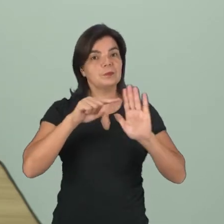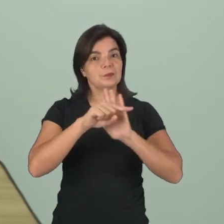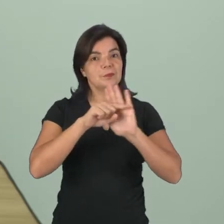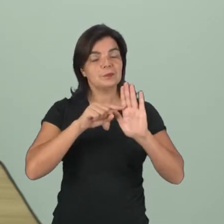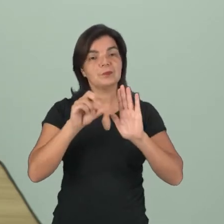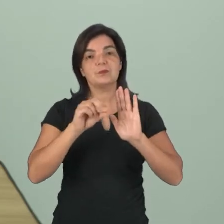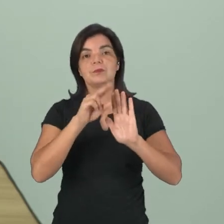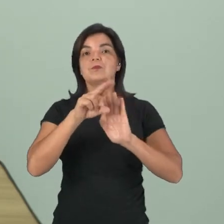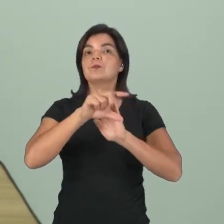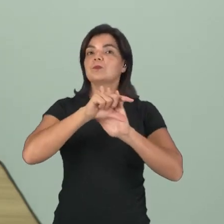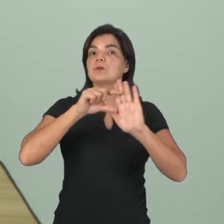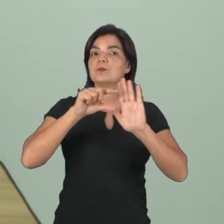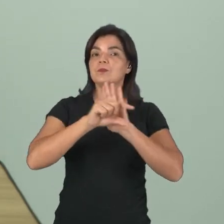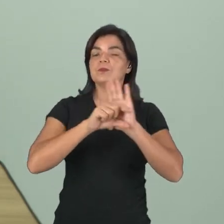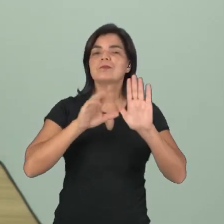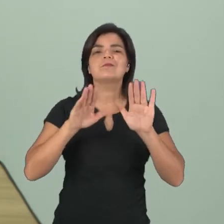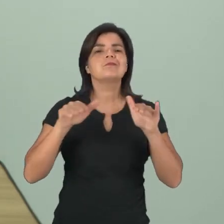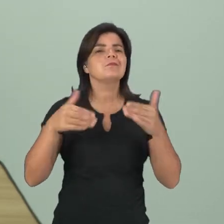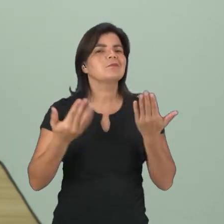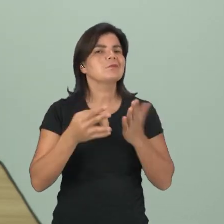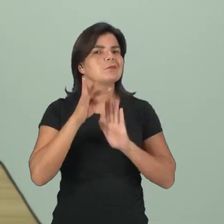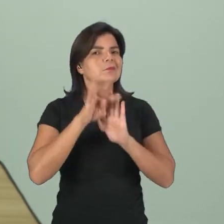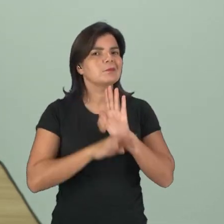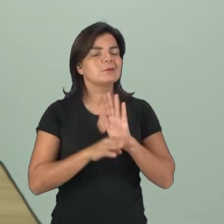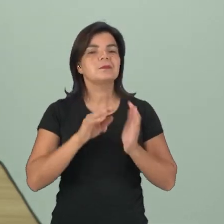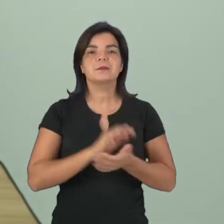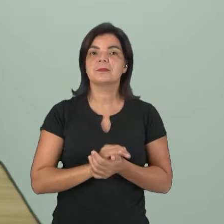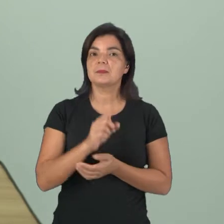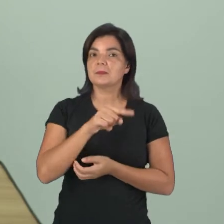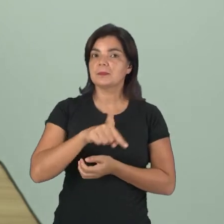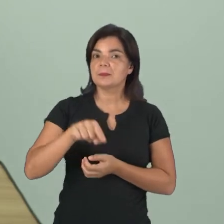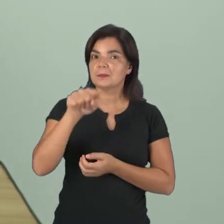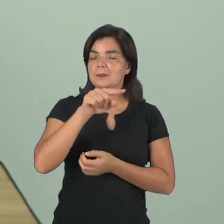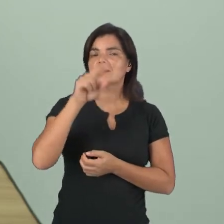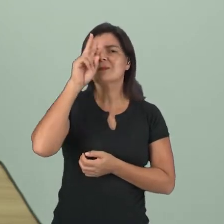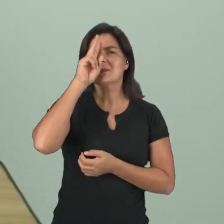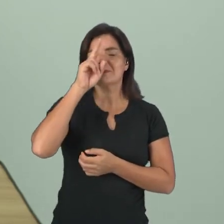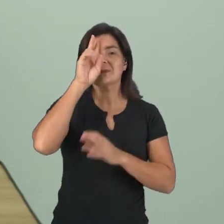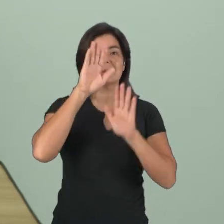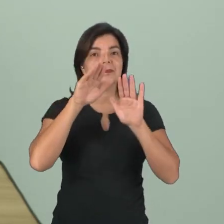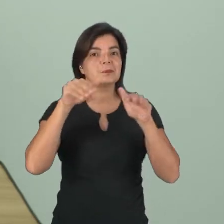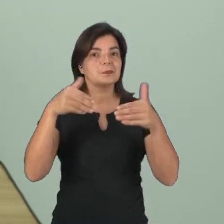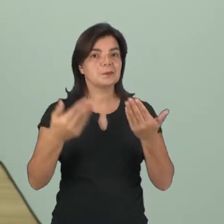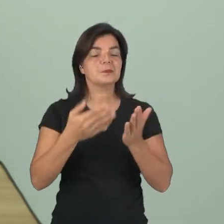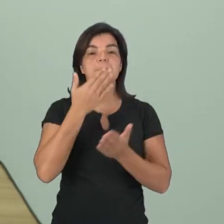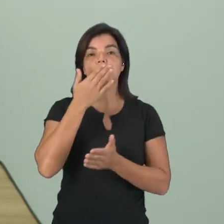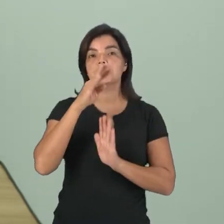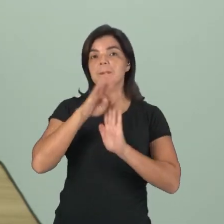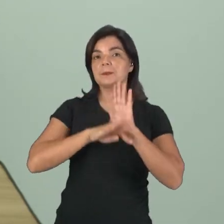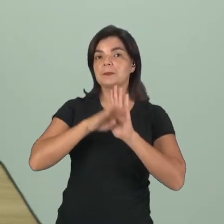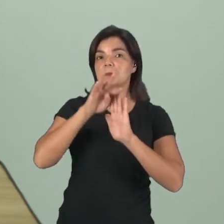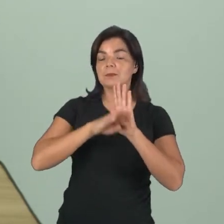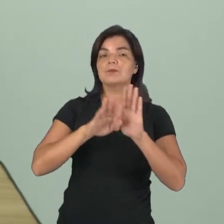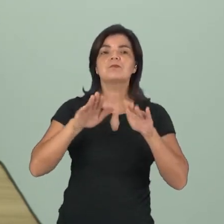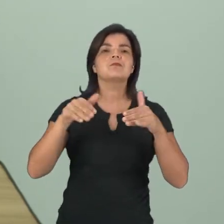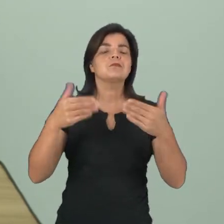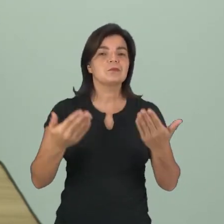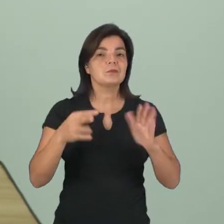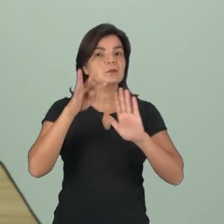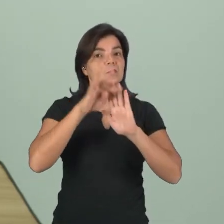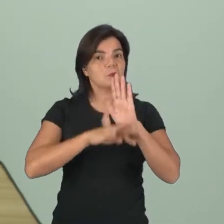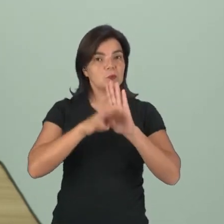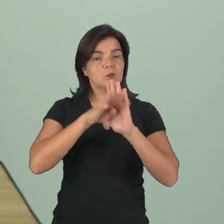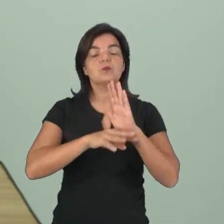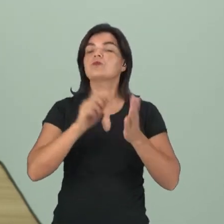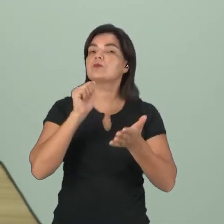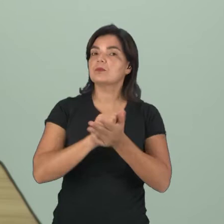e estrofes. Qual é o texto? Vocês ainda lembram qual é o tipo de texto? Qual é o texto